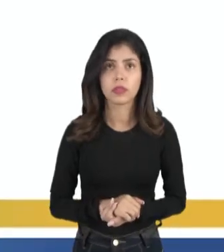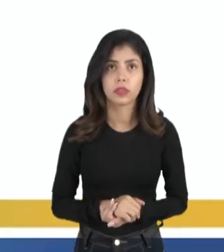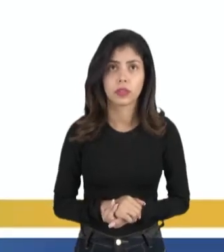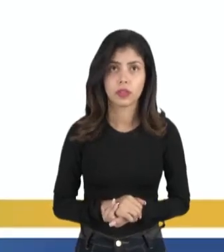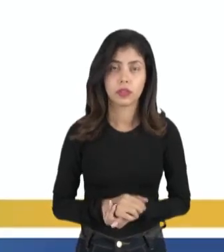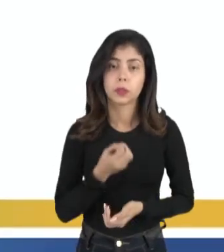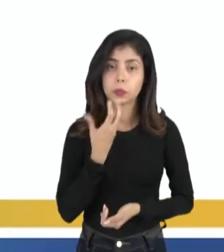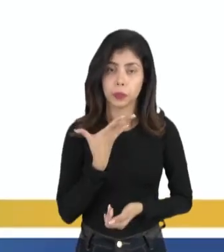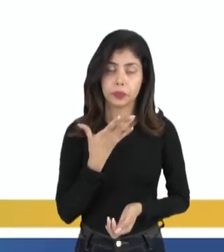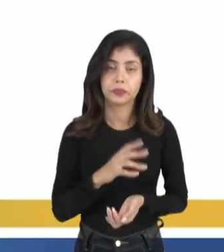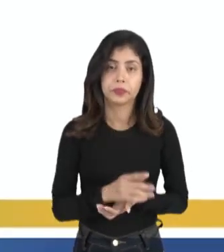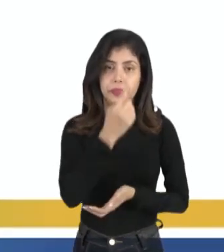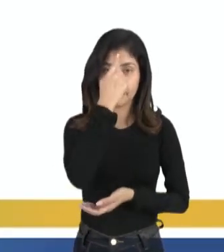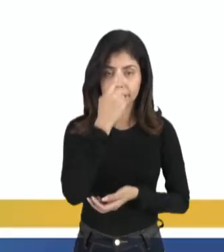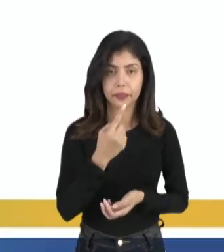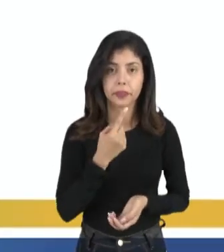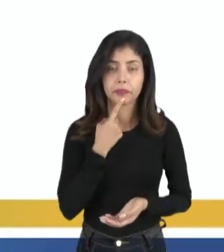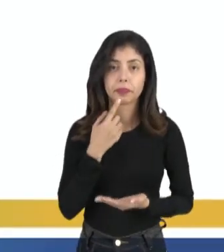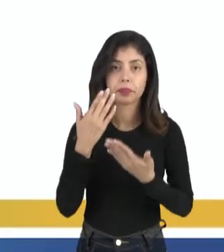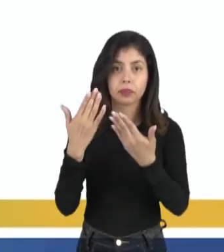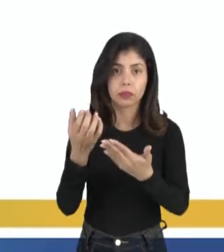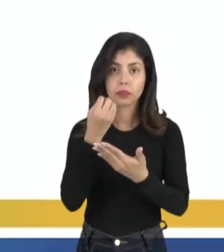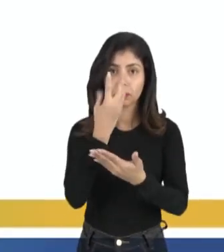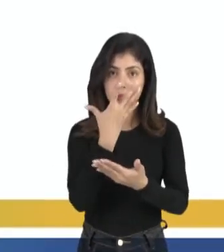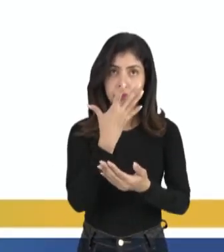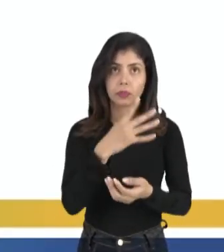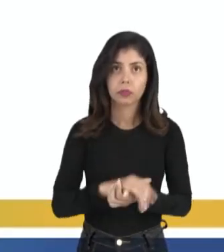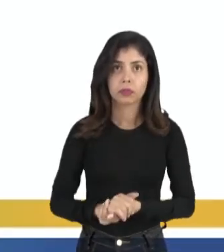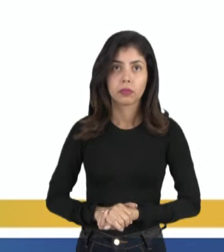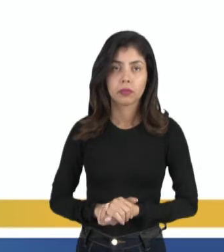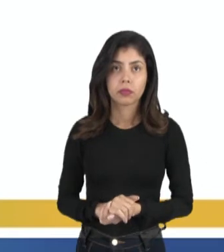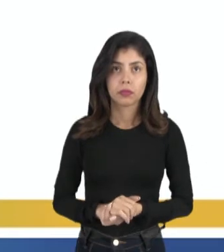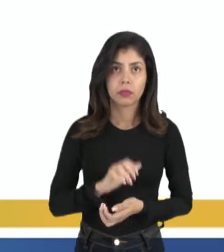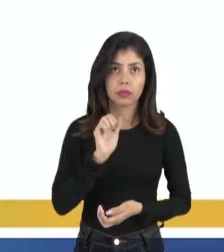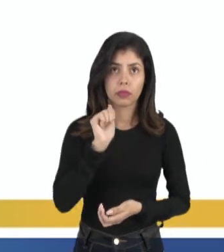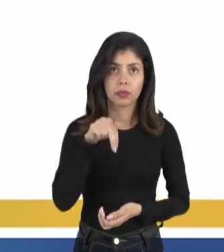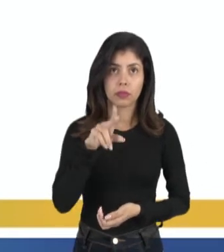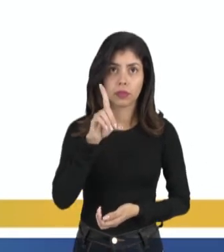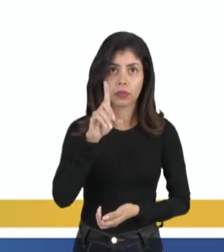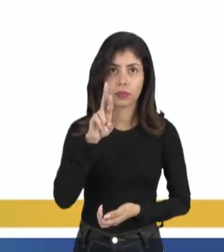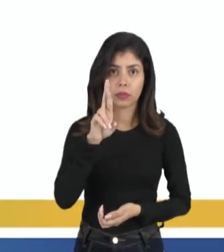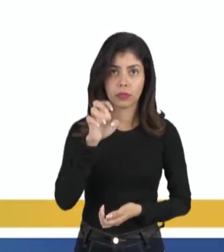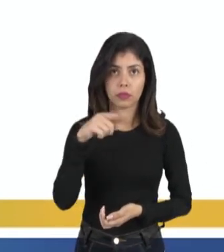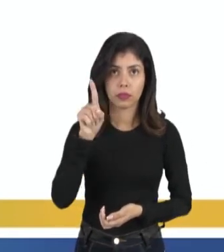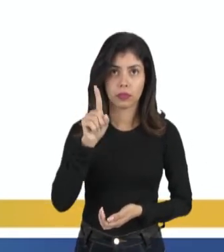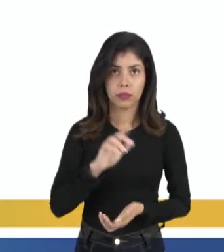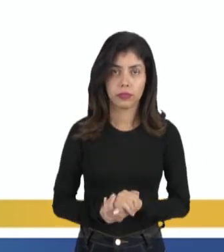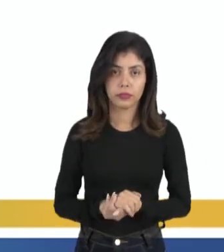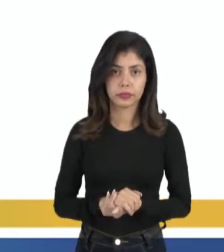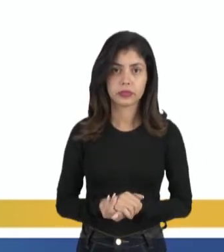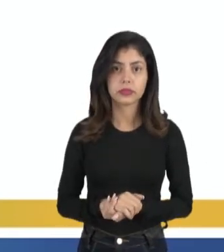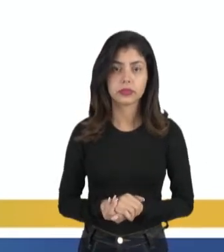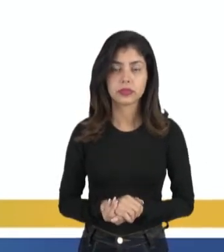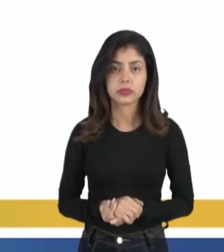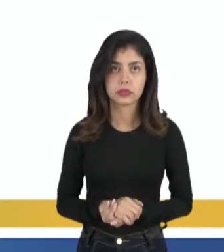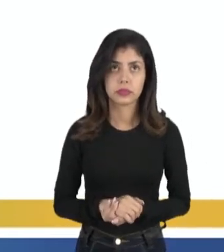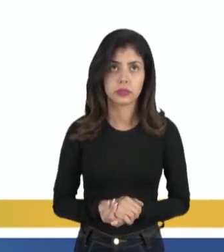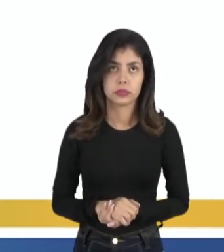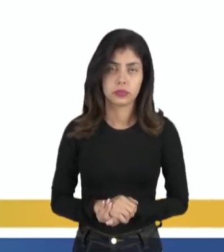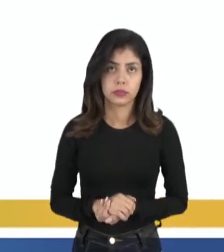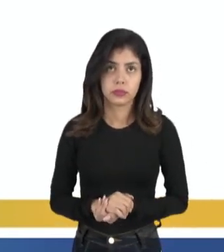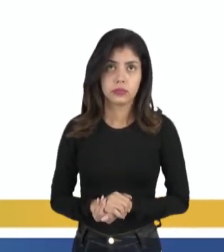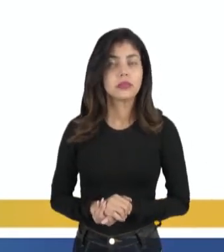tá bom nós temos aí uma fotografia do então André Breton em